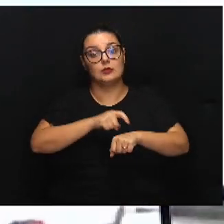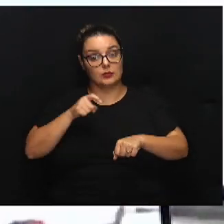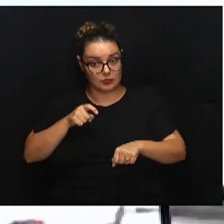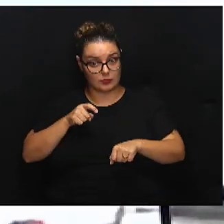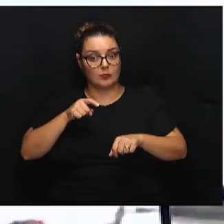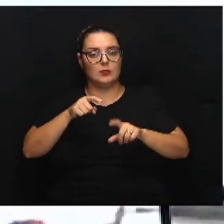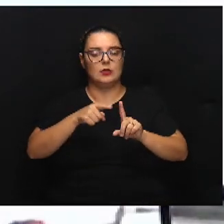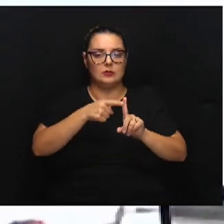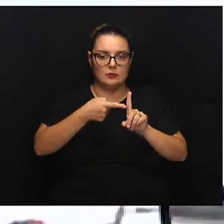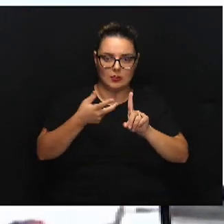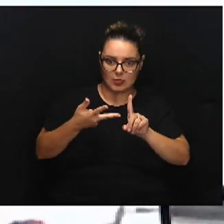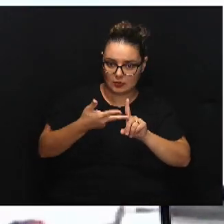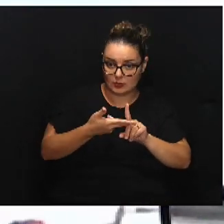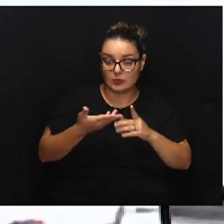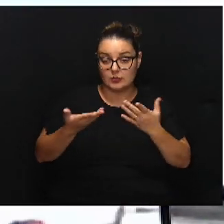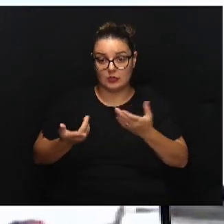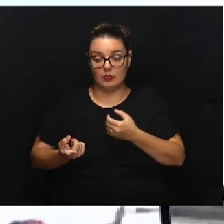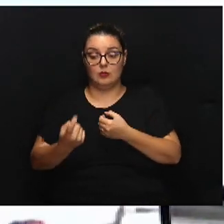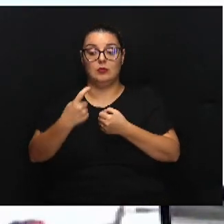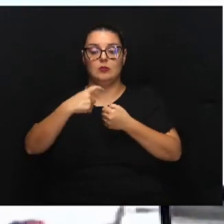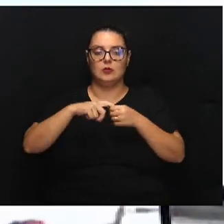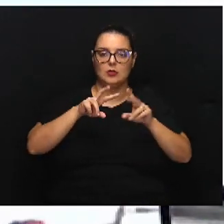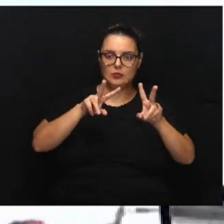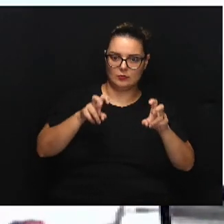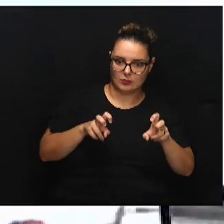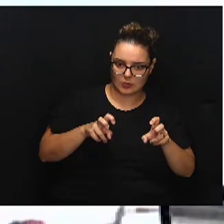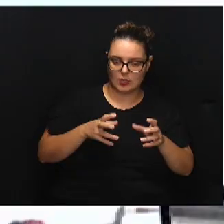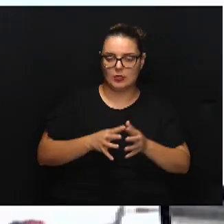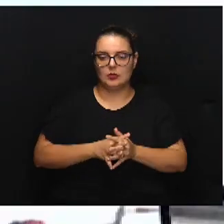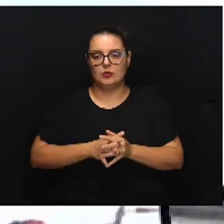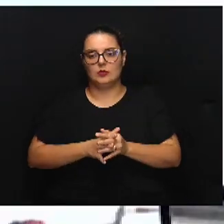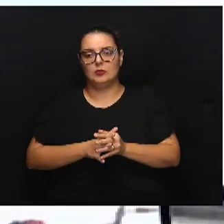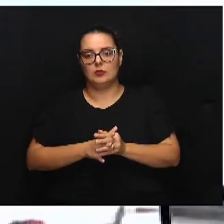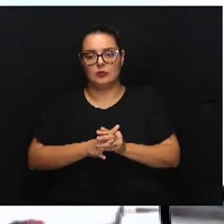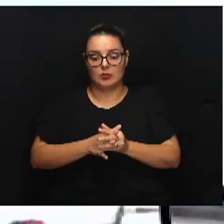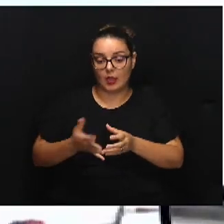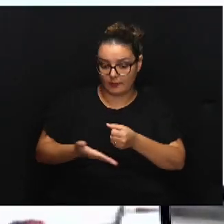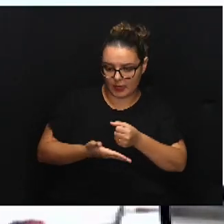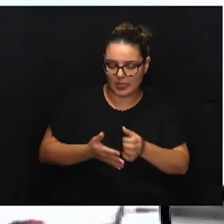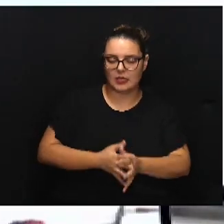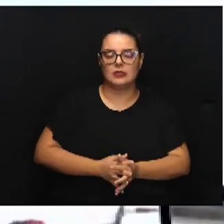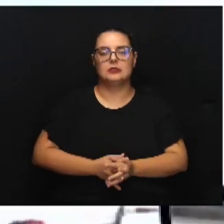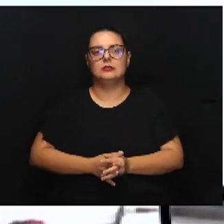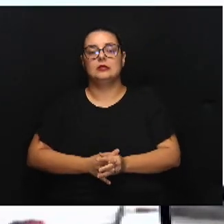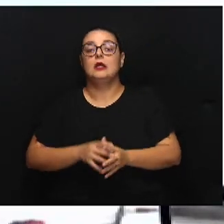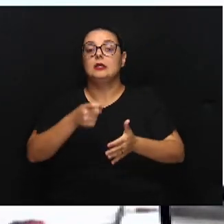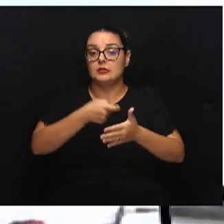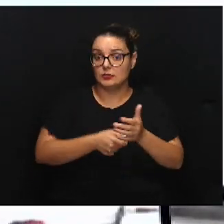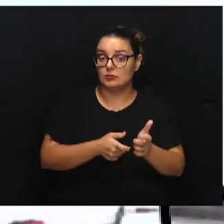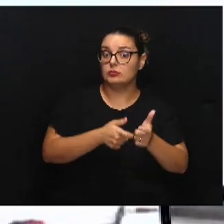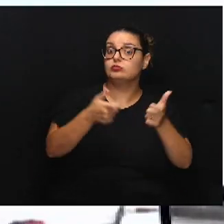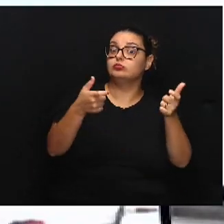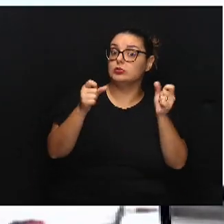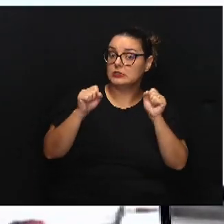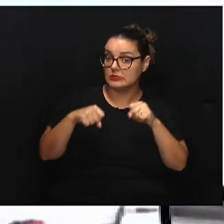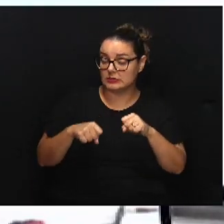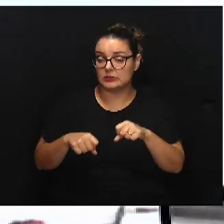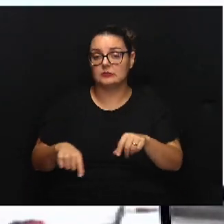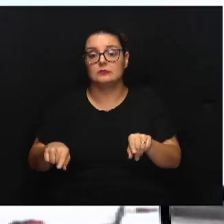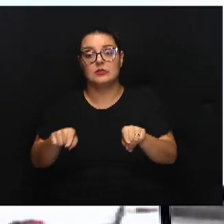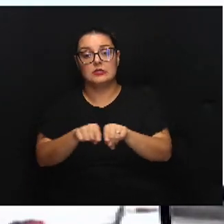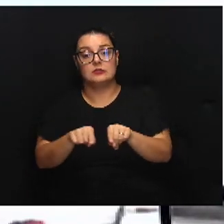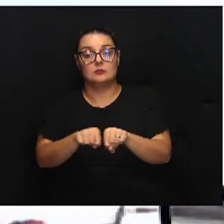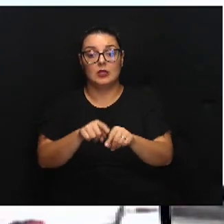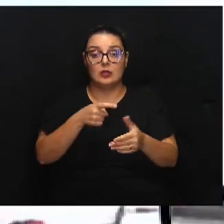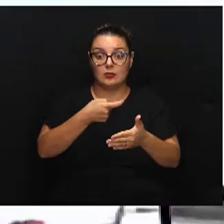cesárea. Então, voltando à sua questão básica, essa taxa é elevada sim, mas ela é a taxa que